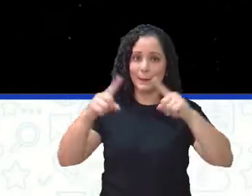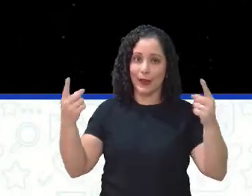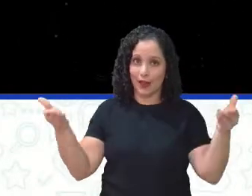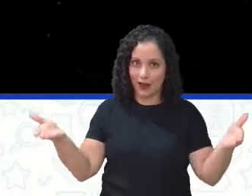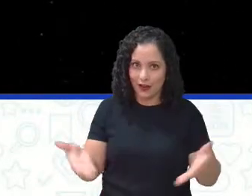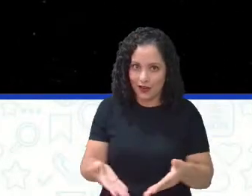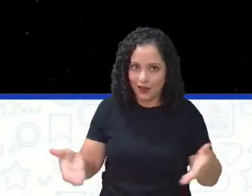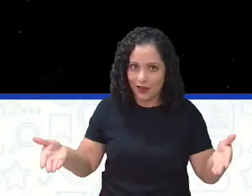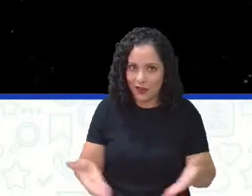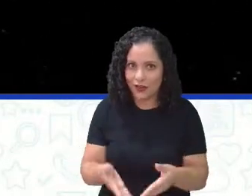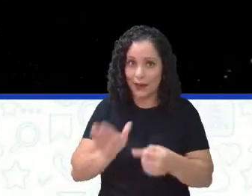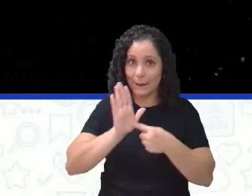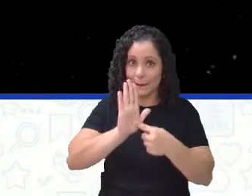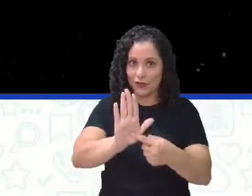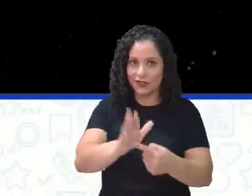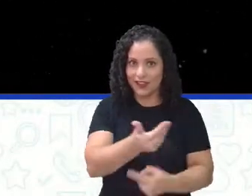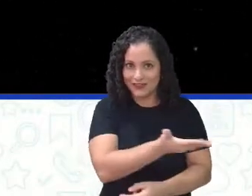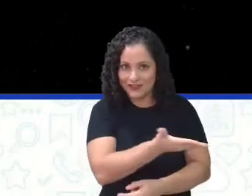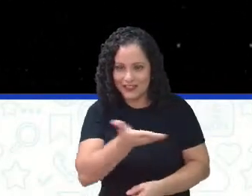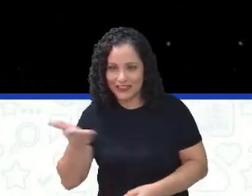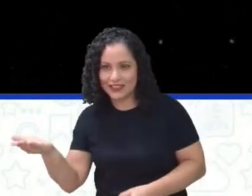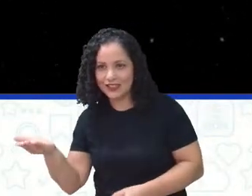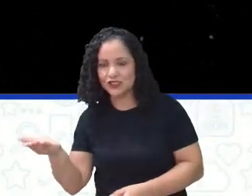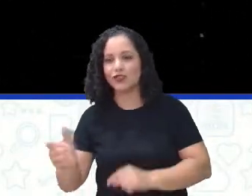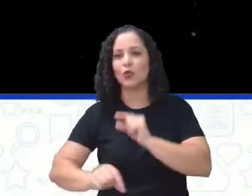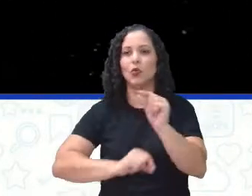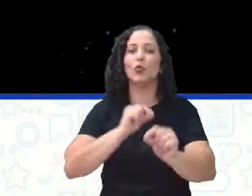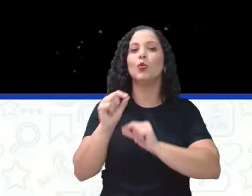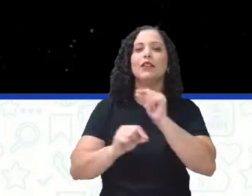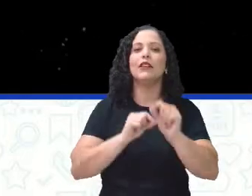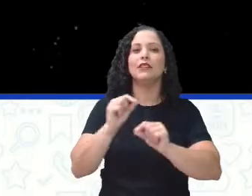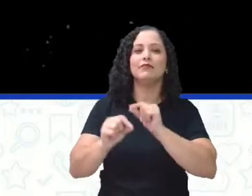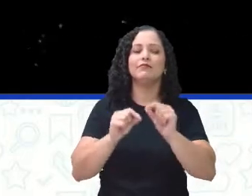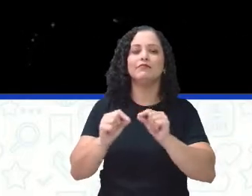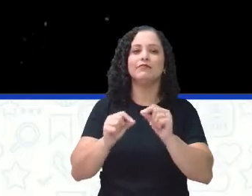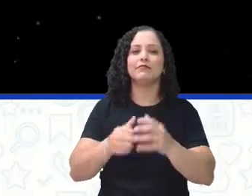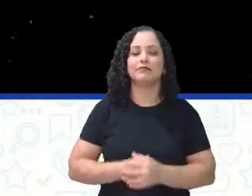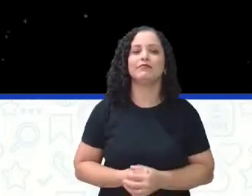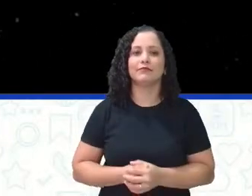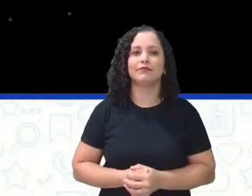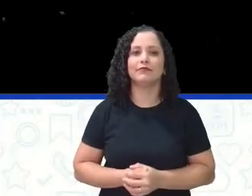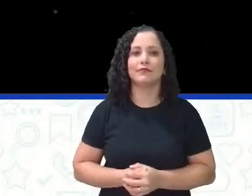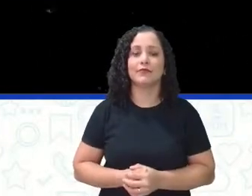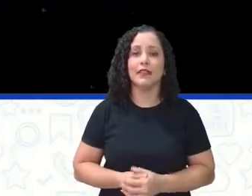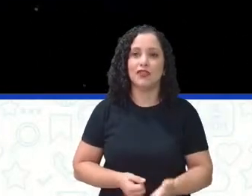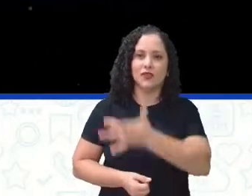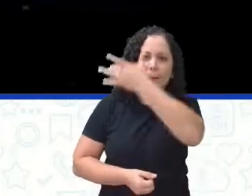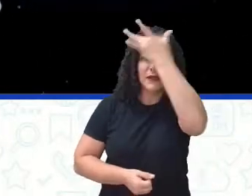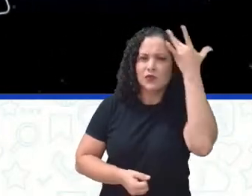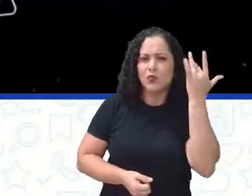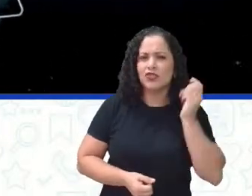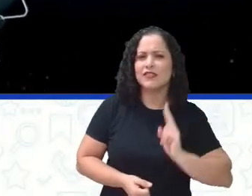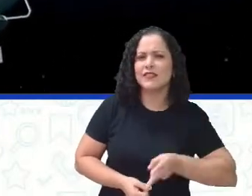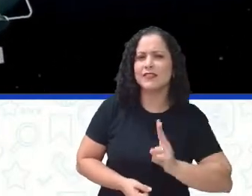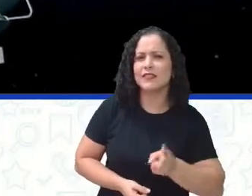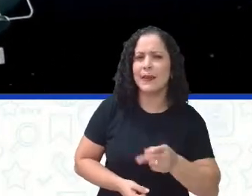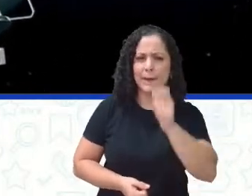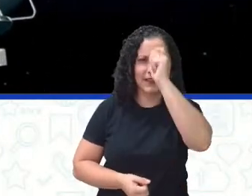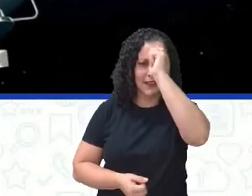estou trazendo aqui para vocês, não é, que o homem, ele sempre buscou